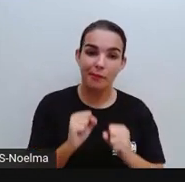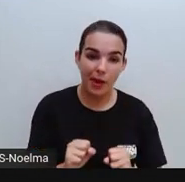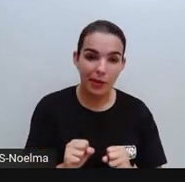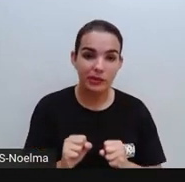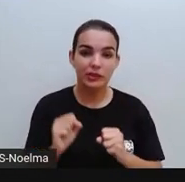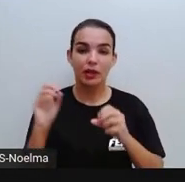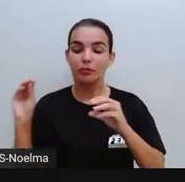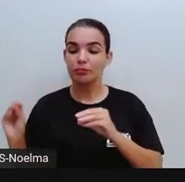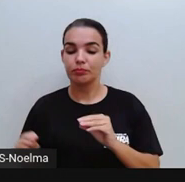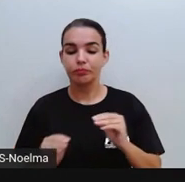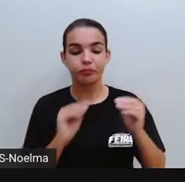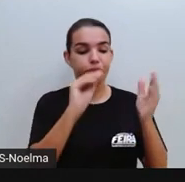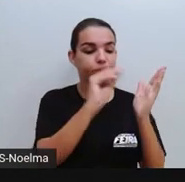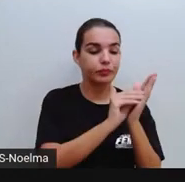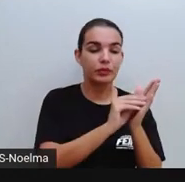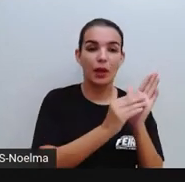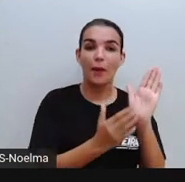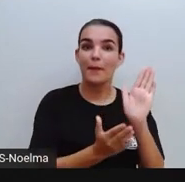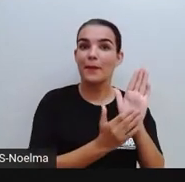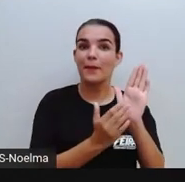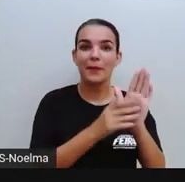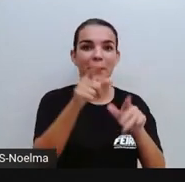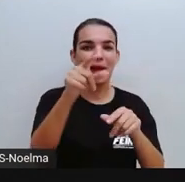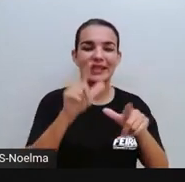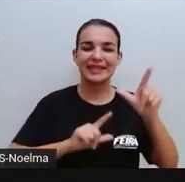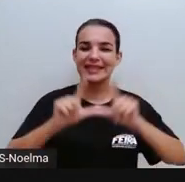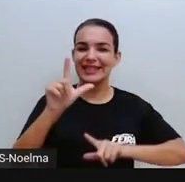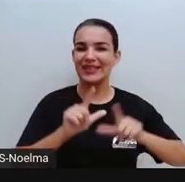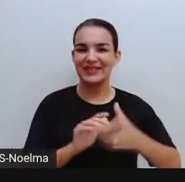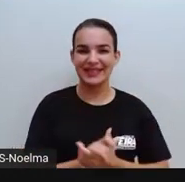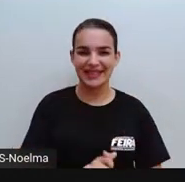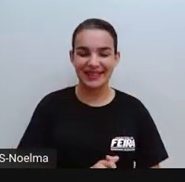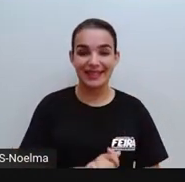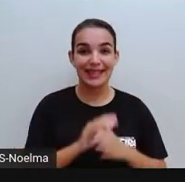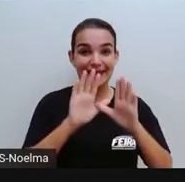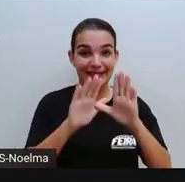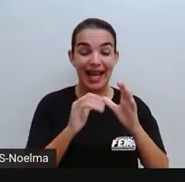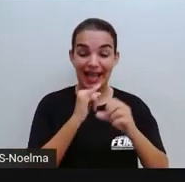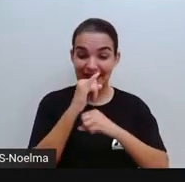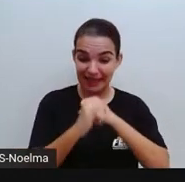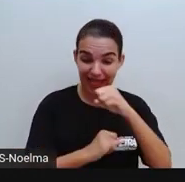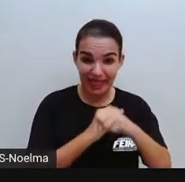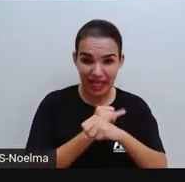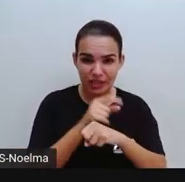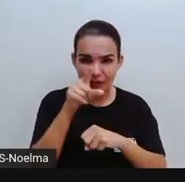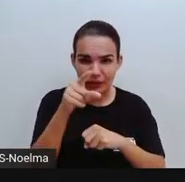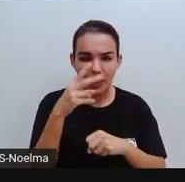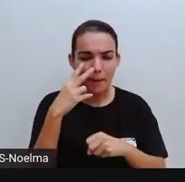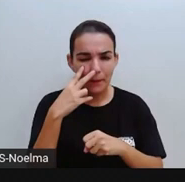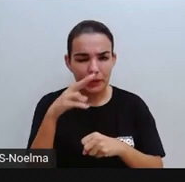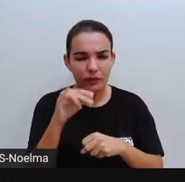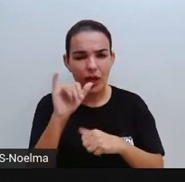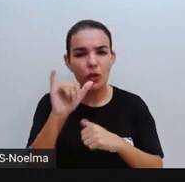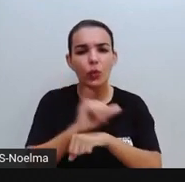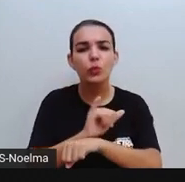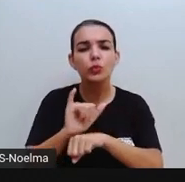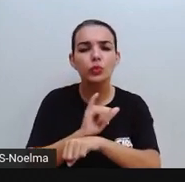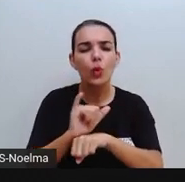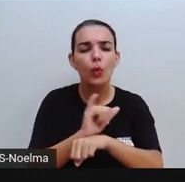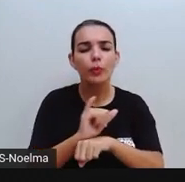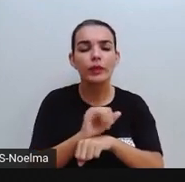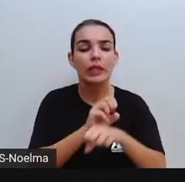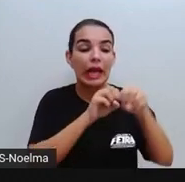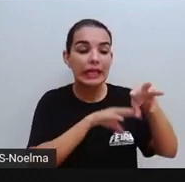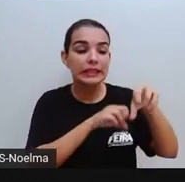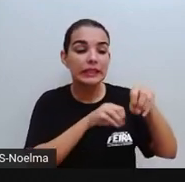montar o programa de vocês tá na internet vocês acham aí alguns vídeos ensinando se